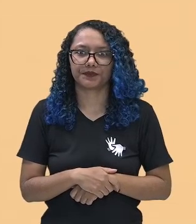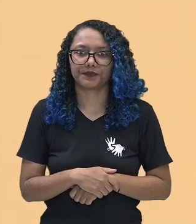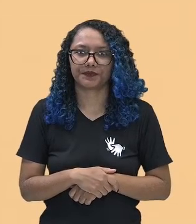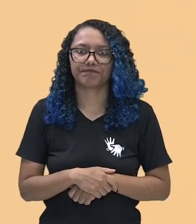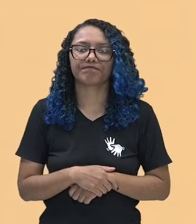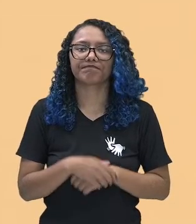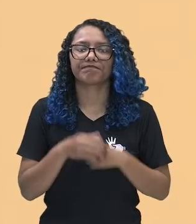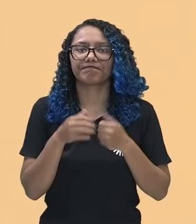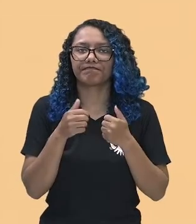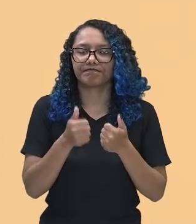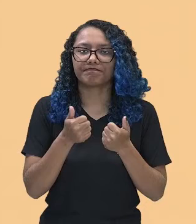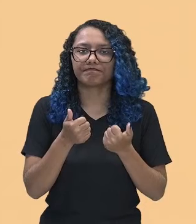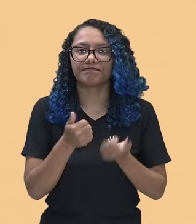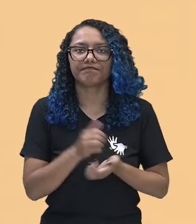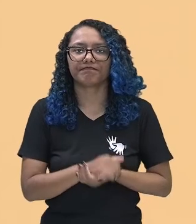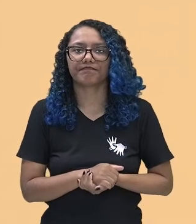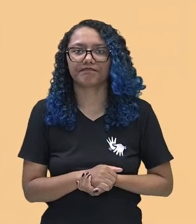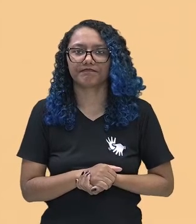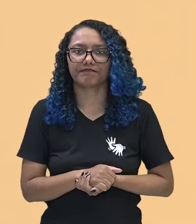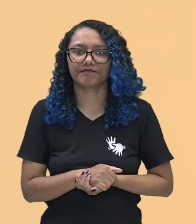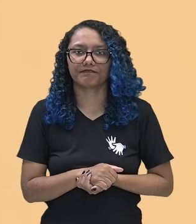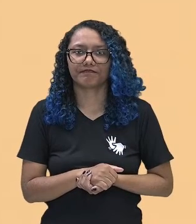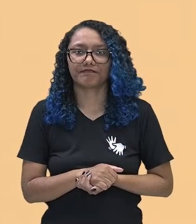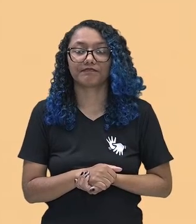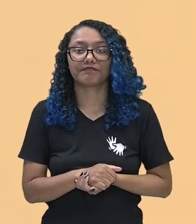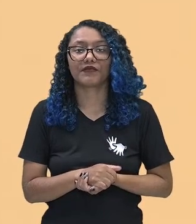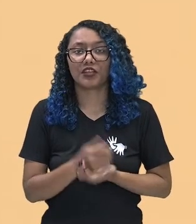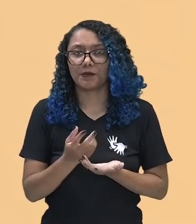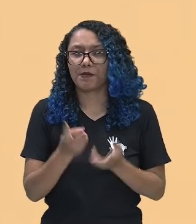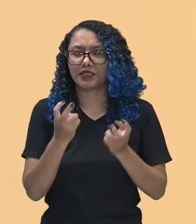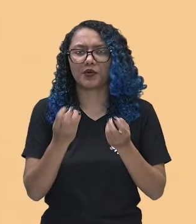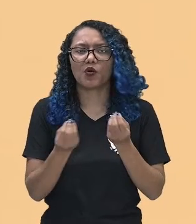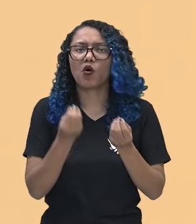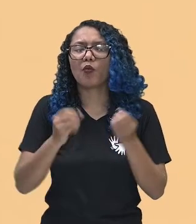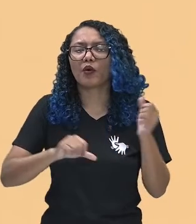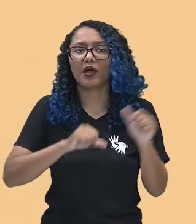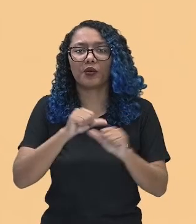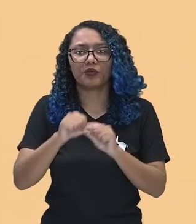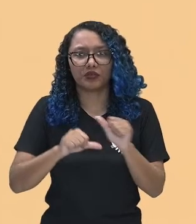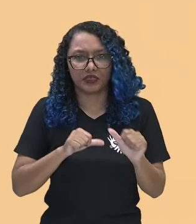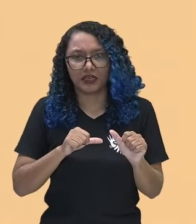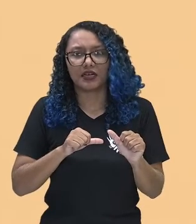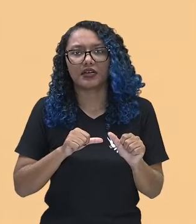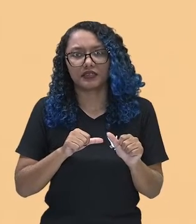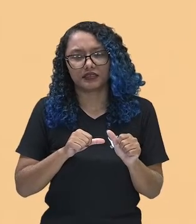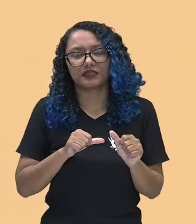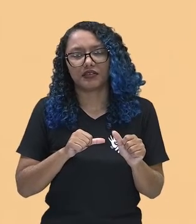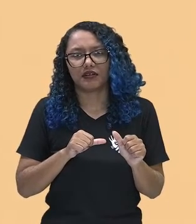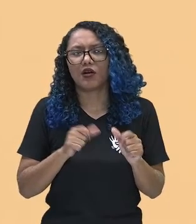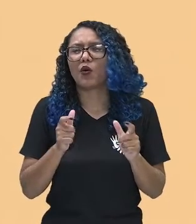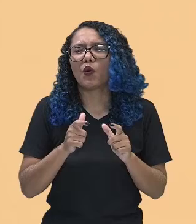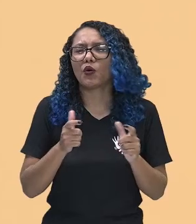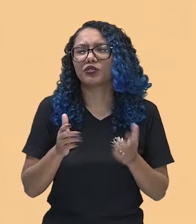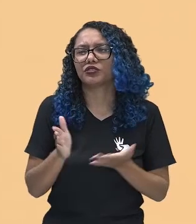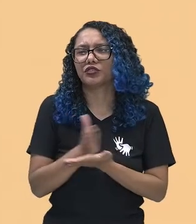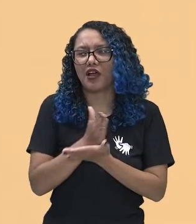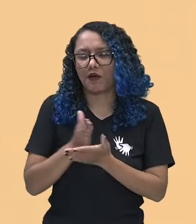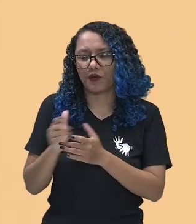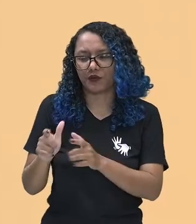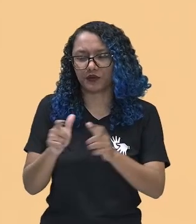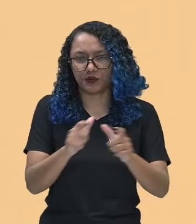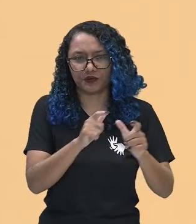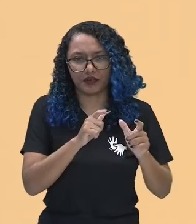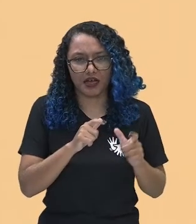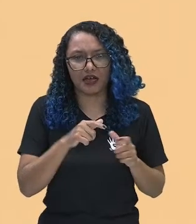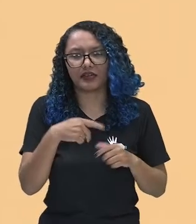Muito bem, então a gente observou aí as mudanças, né, que ocorreram nos bairros, né, da Alvorada,